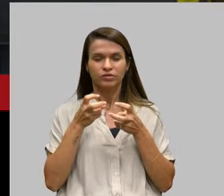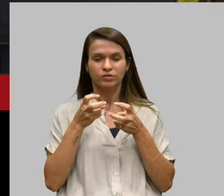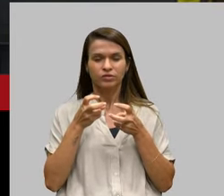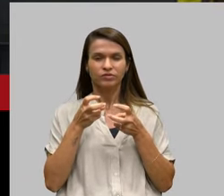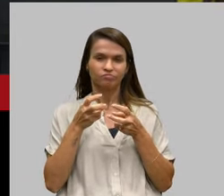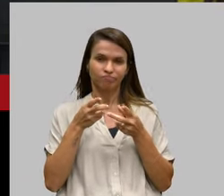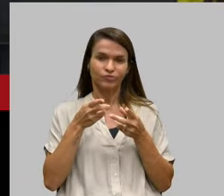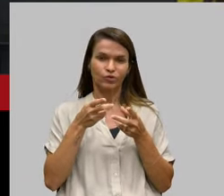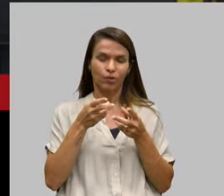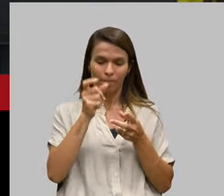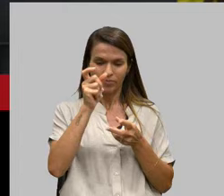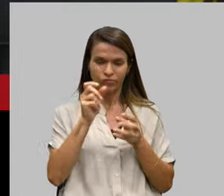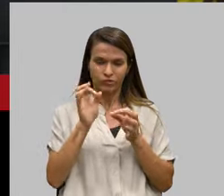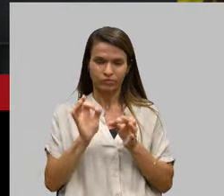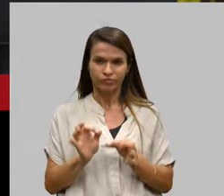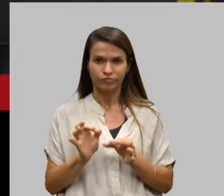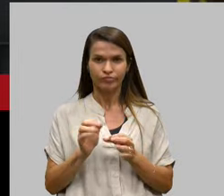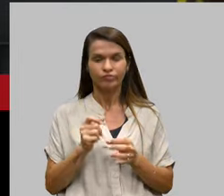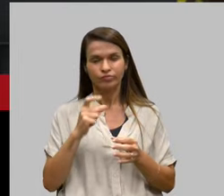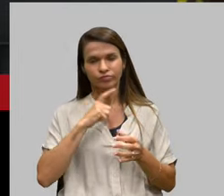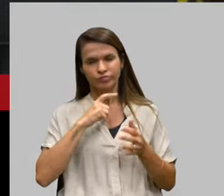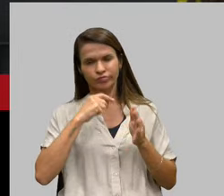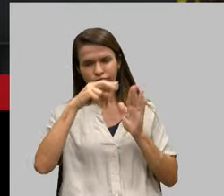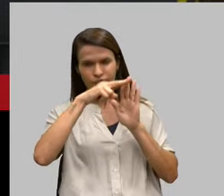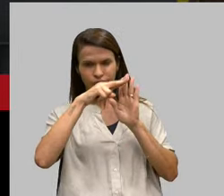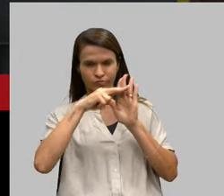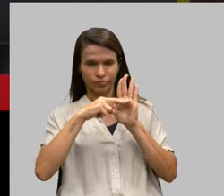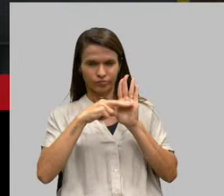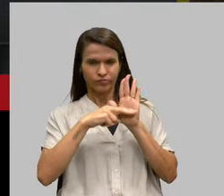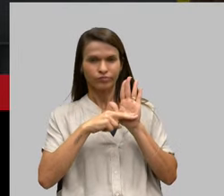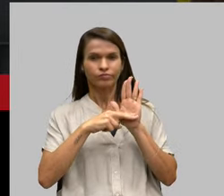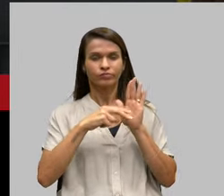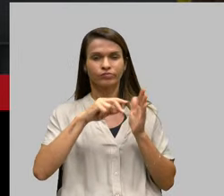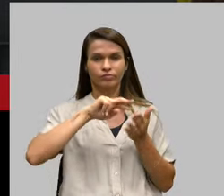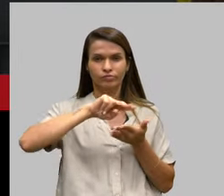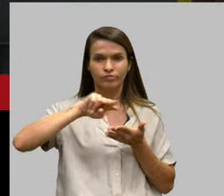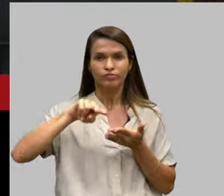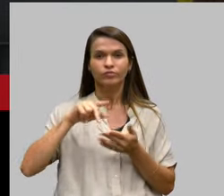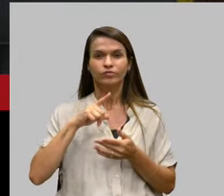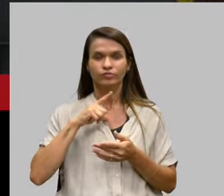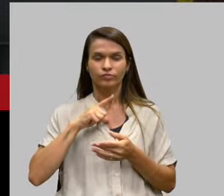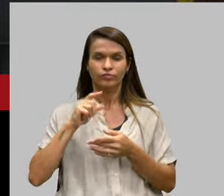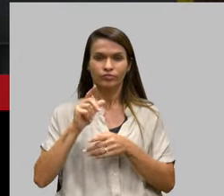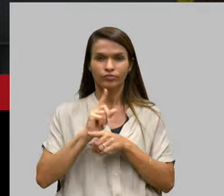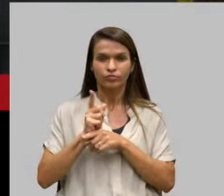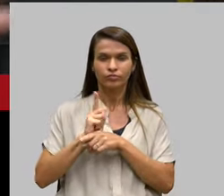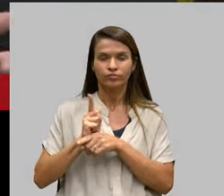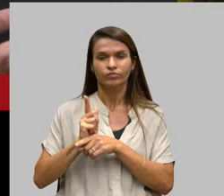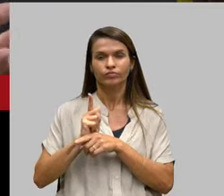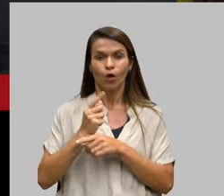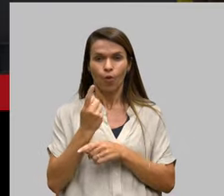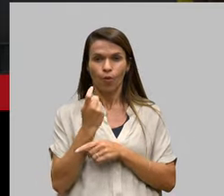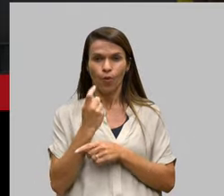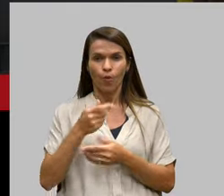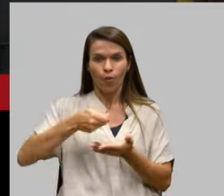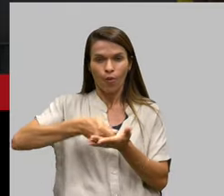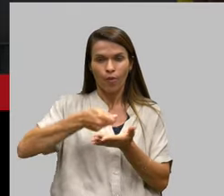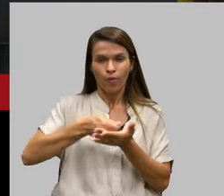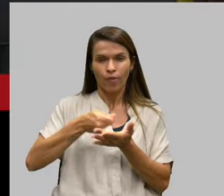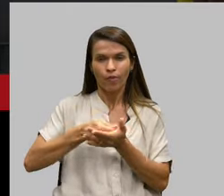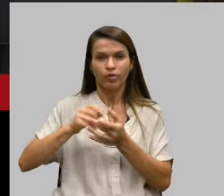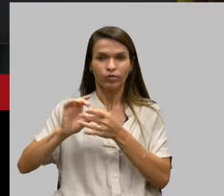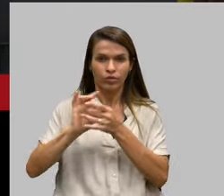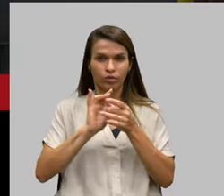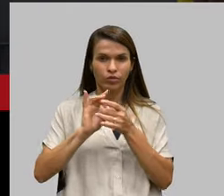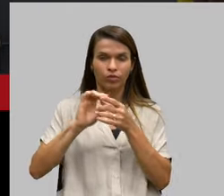al um espectro de normas Aqui nós temos a unidade gestora única uma obrigatoriedade para a união para os estados e